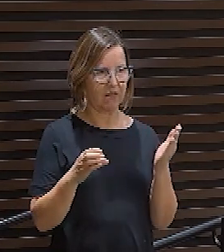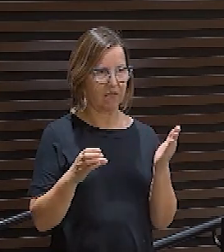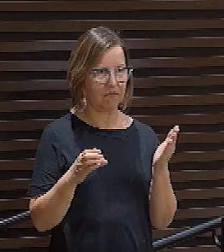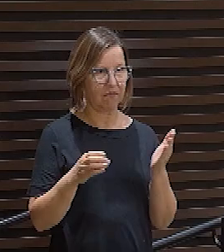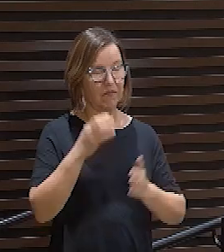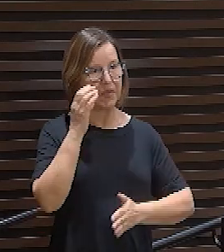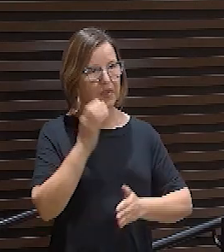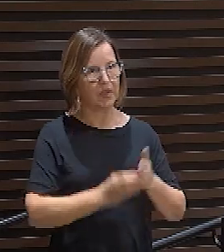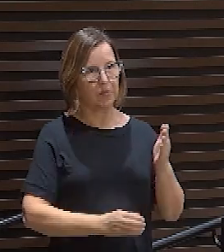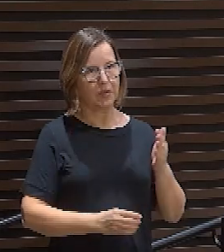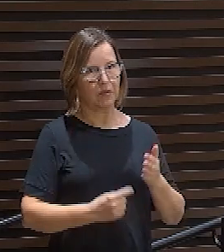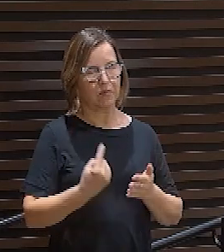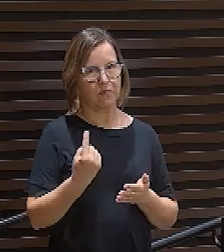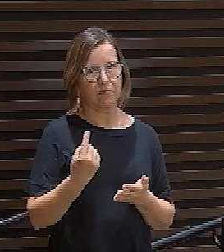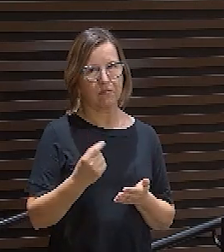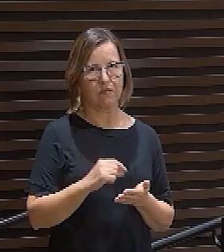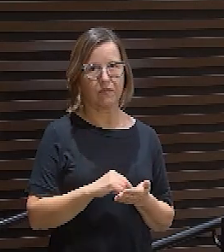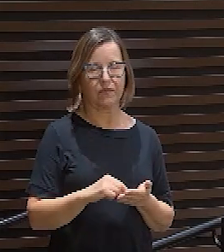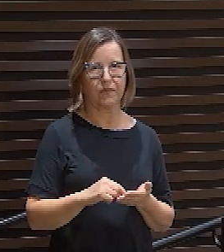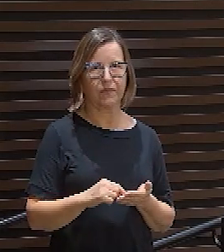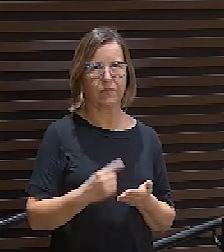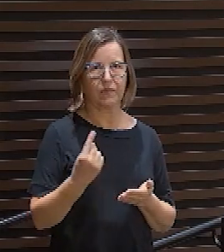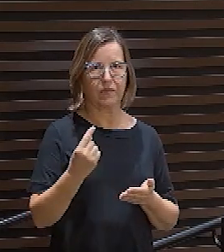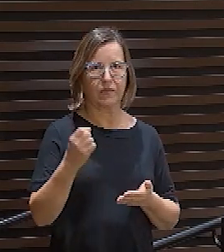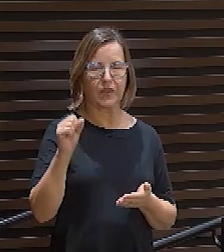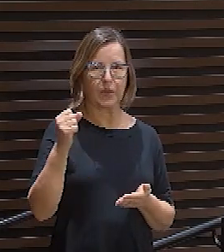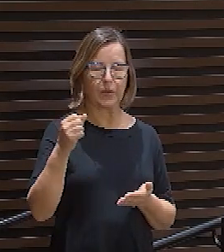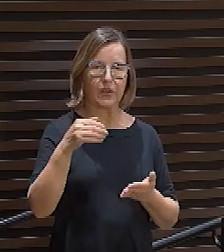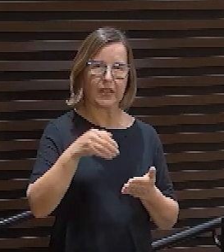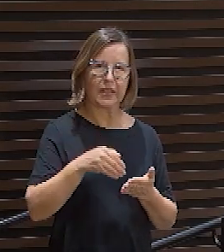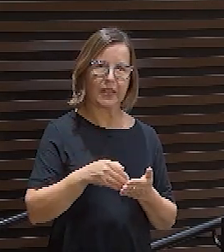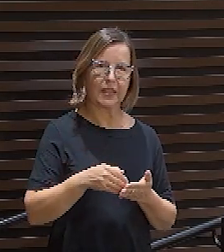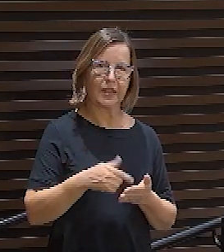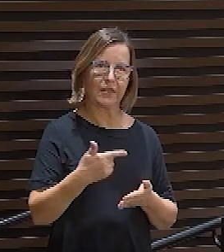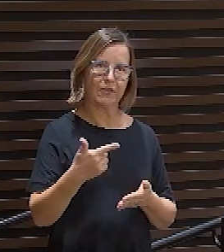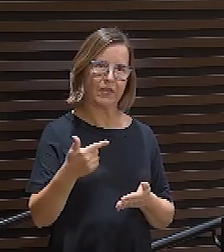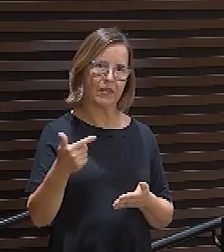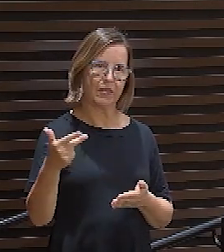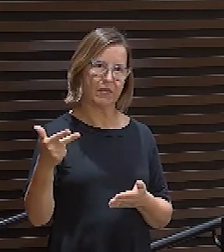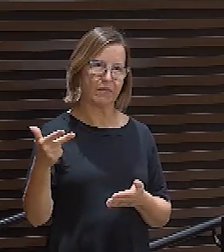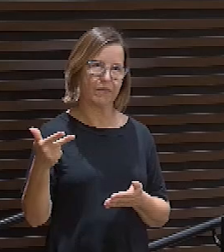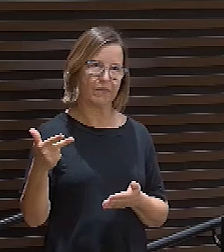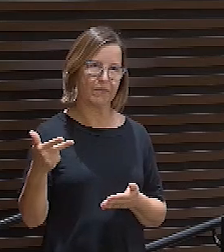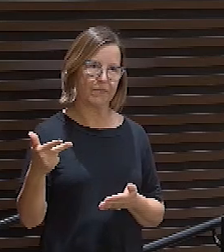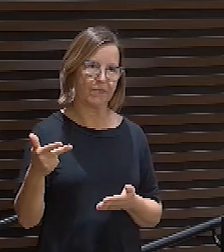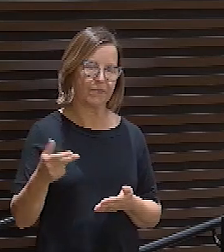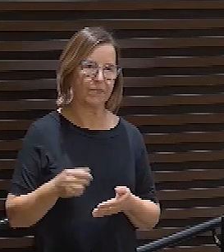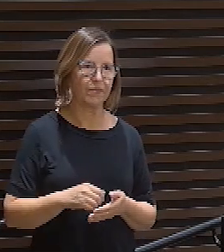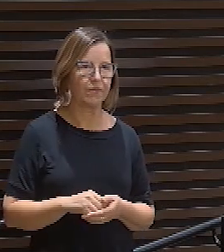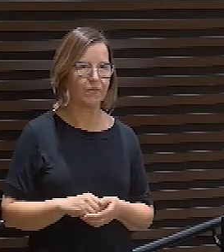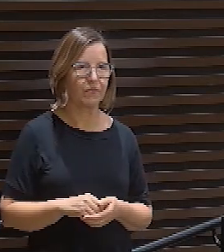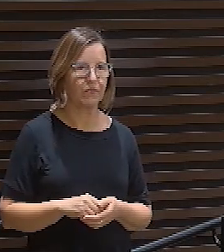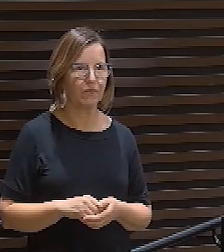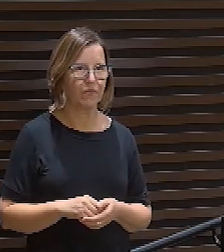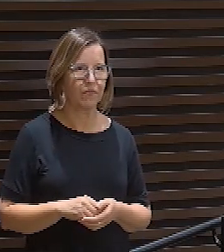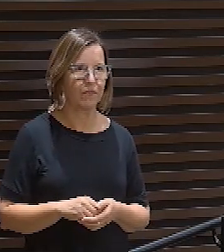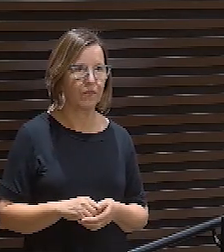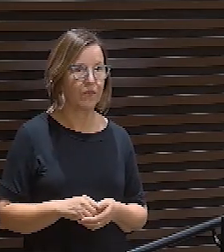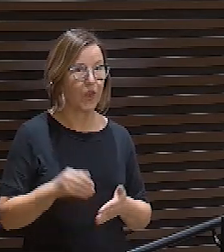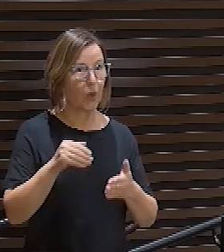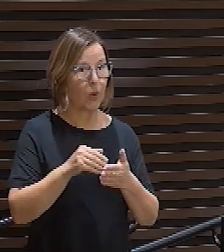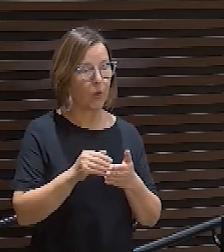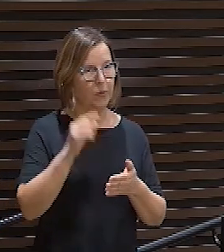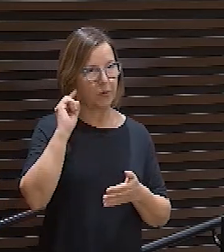1, dos versículos 18 até o 23. E na última oportunidade que eu estive aqui,